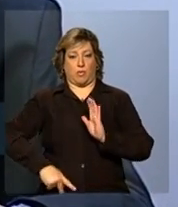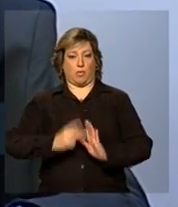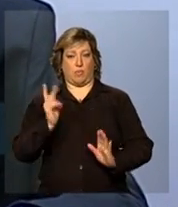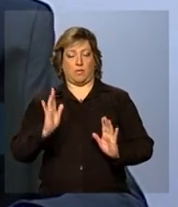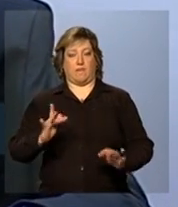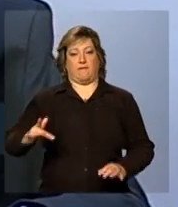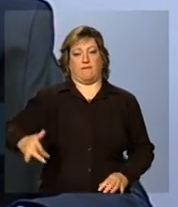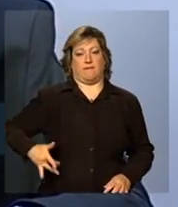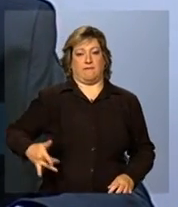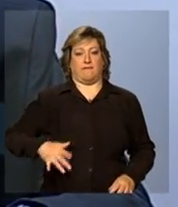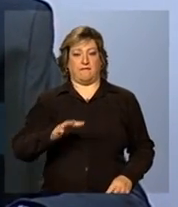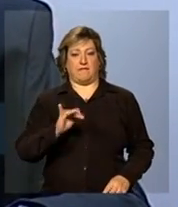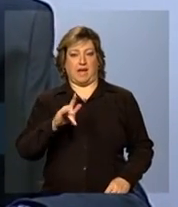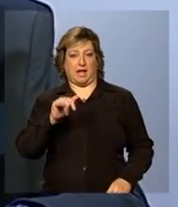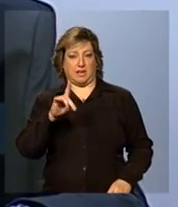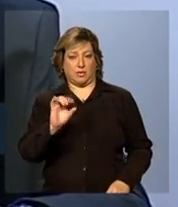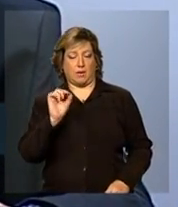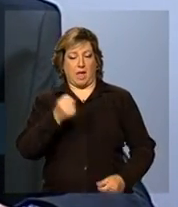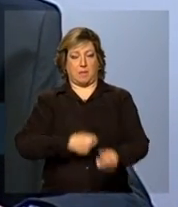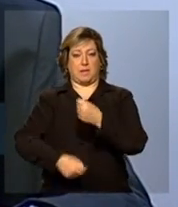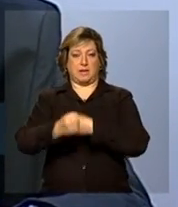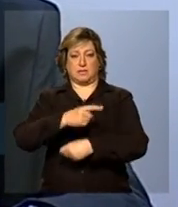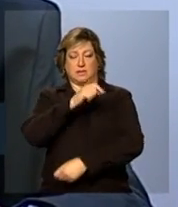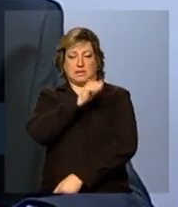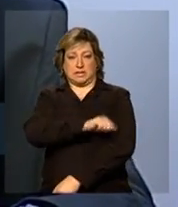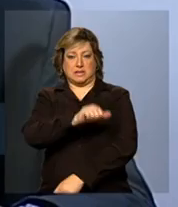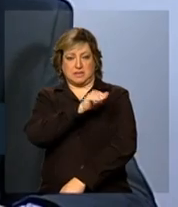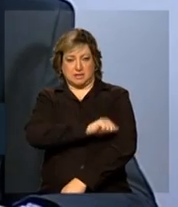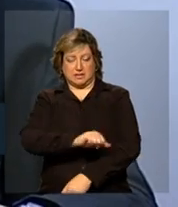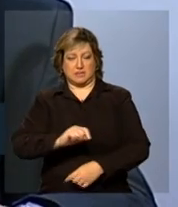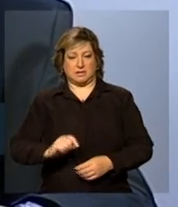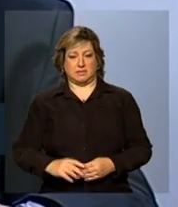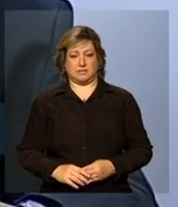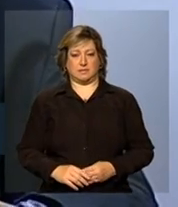de fígado ano passado no Rio de Janeiro.